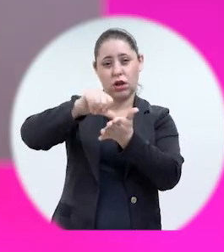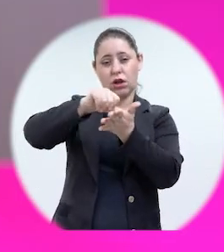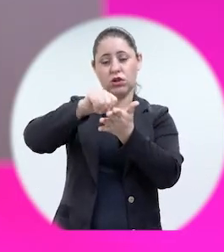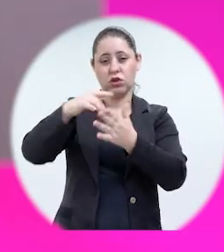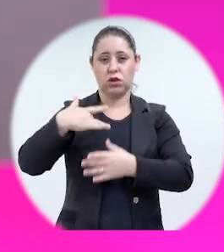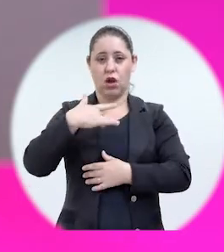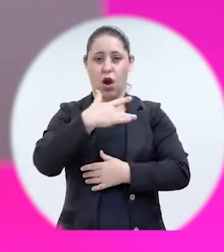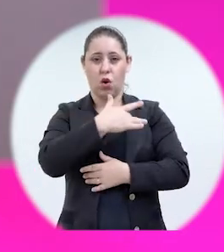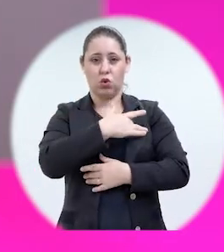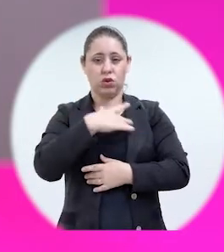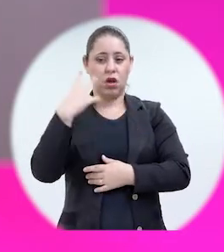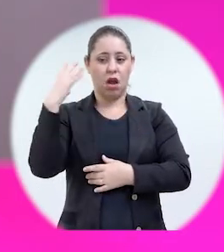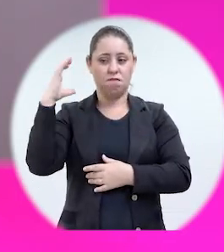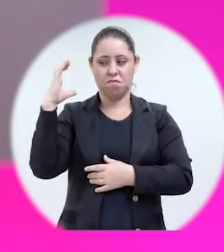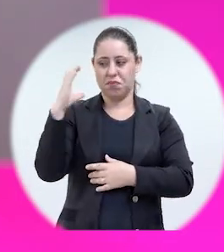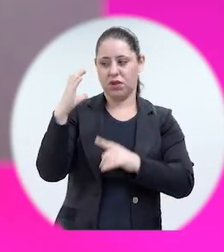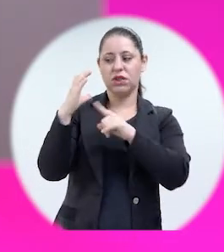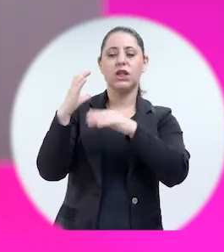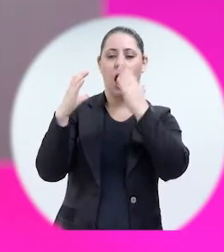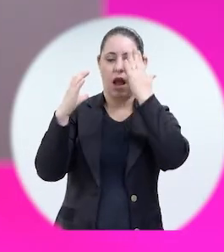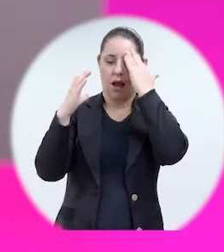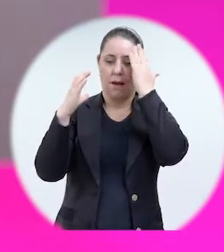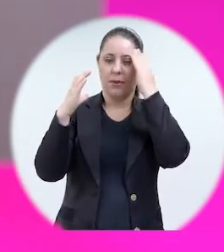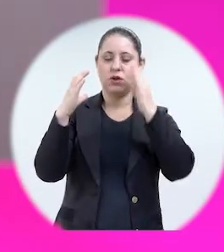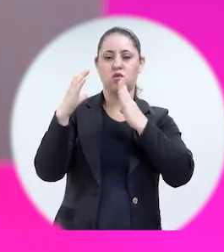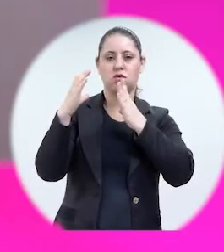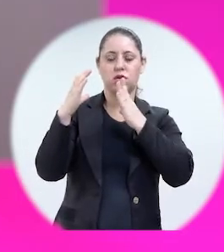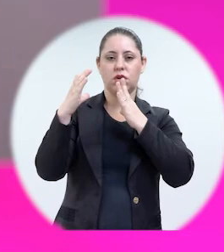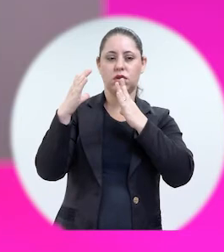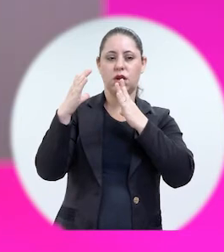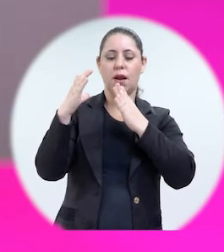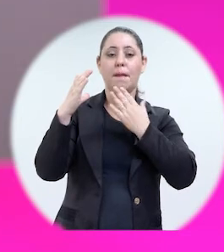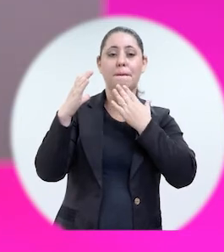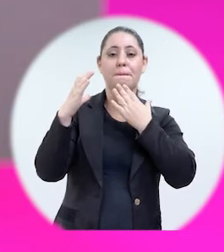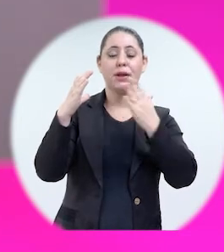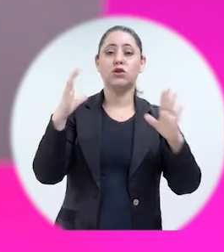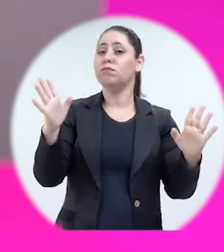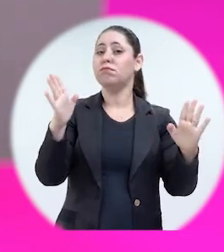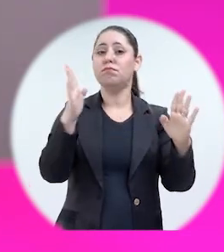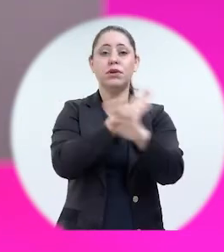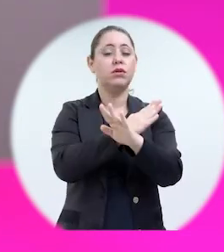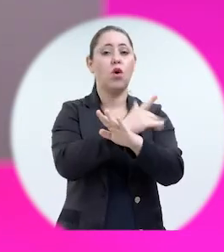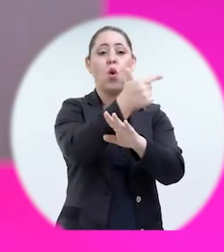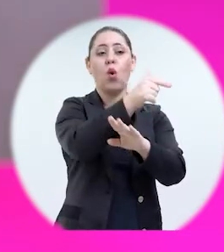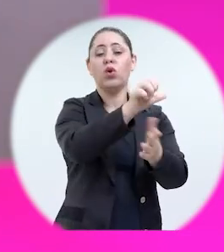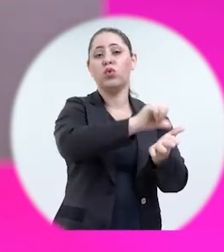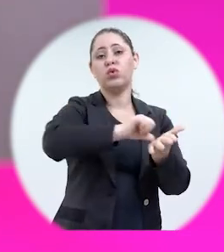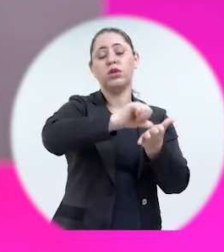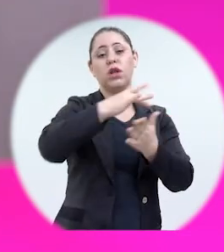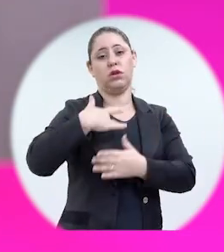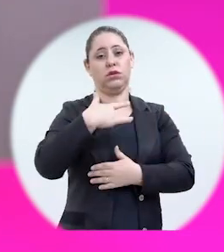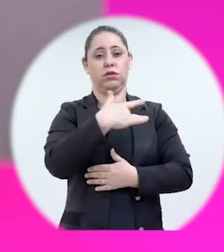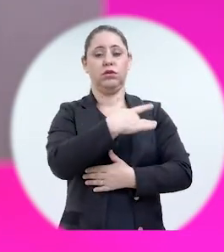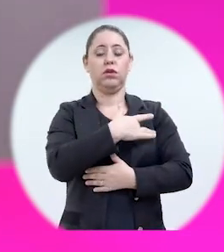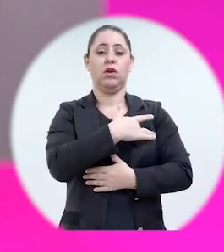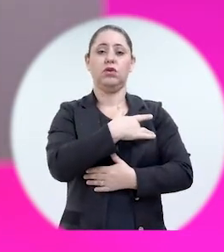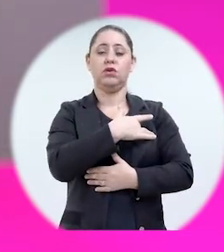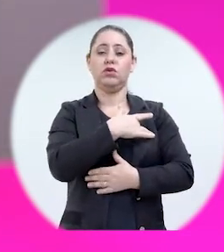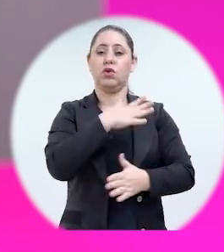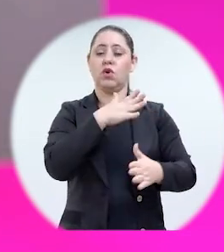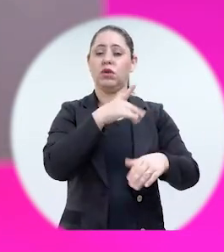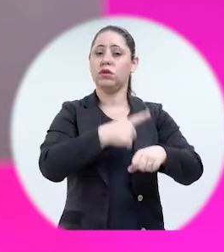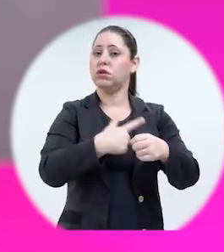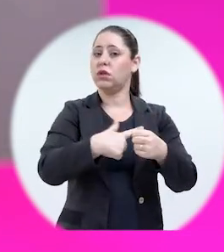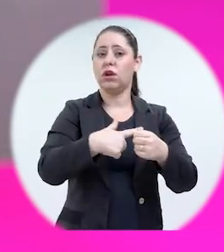está numa unidade de saúde, onde o agressor sabe que ela está naquela unidade, e você então faz um pedido apenas para transferi-la para uma outra unidade de